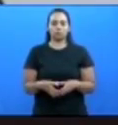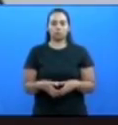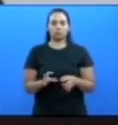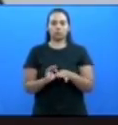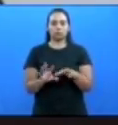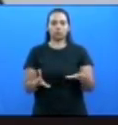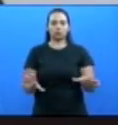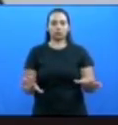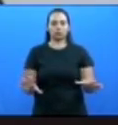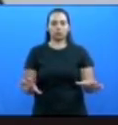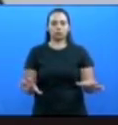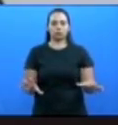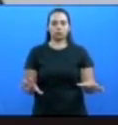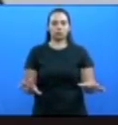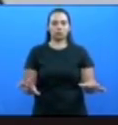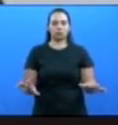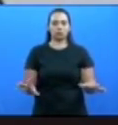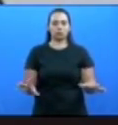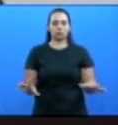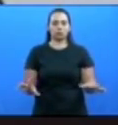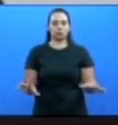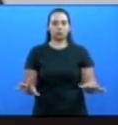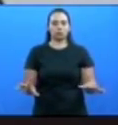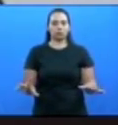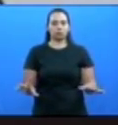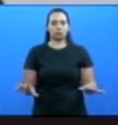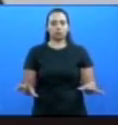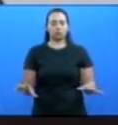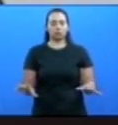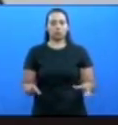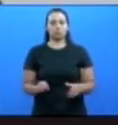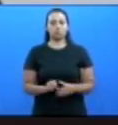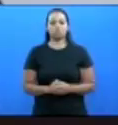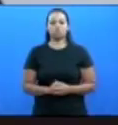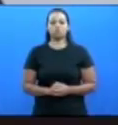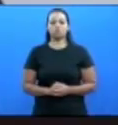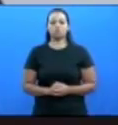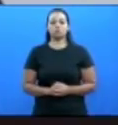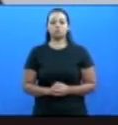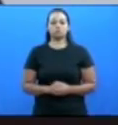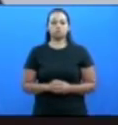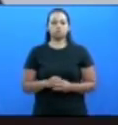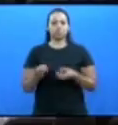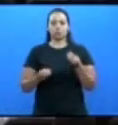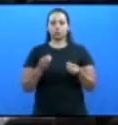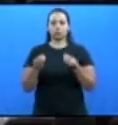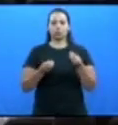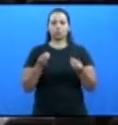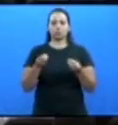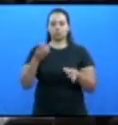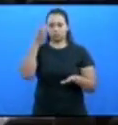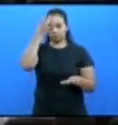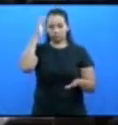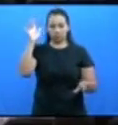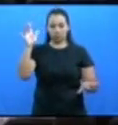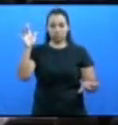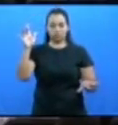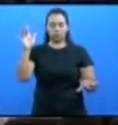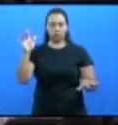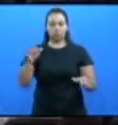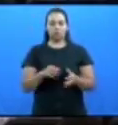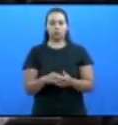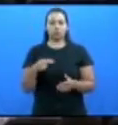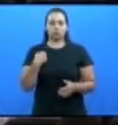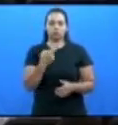aí vai ter que pedir a verificação de votação, né? Para que o senhor possa... Não tem outra forma, para facilitar. A menos que nós votássemos